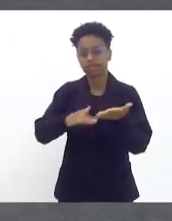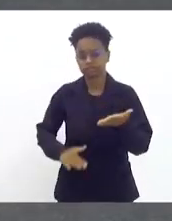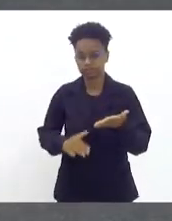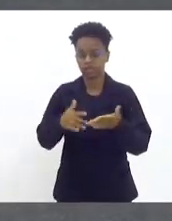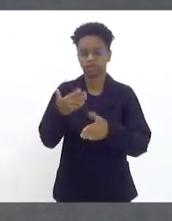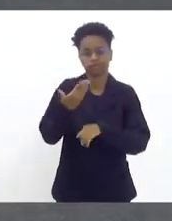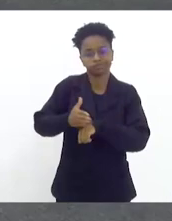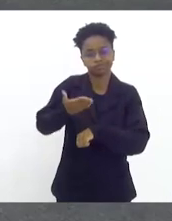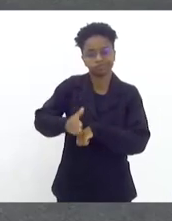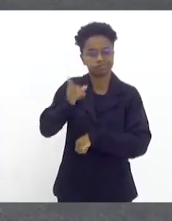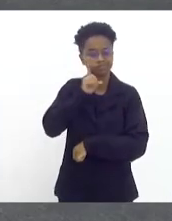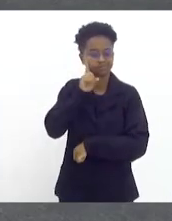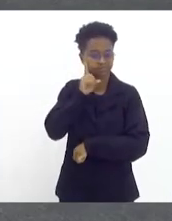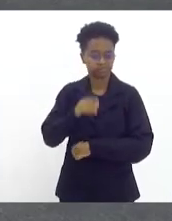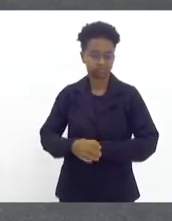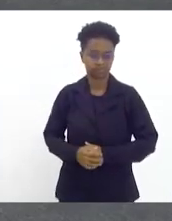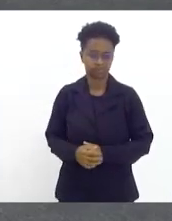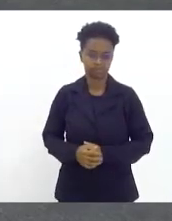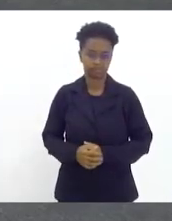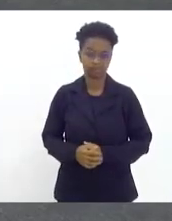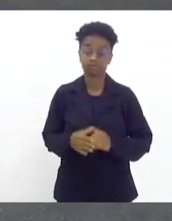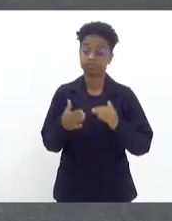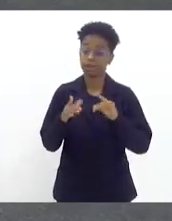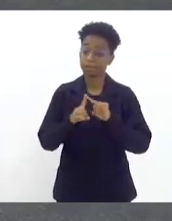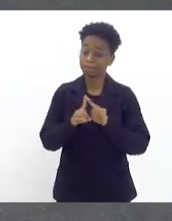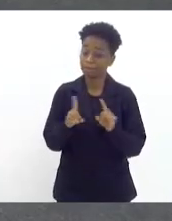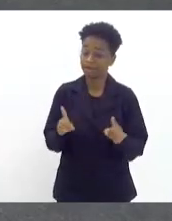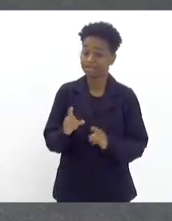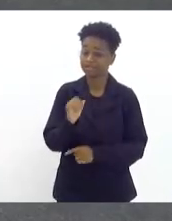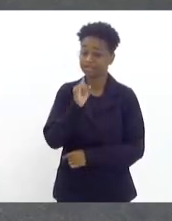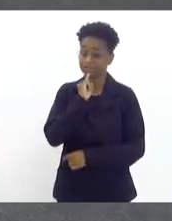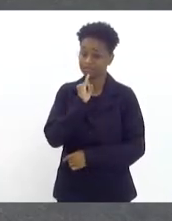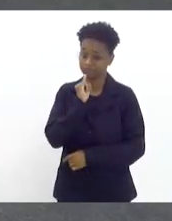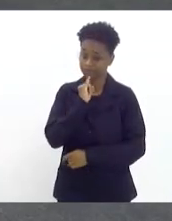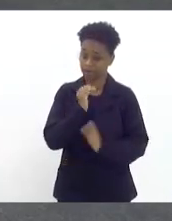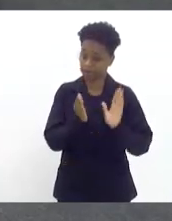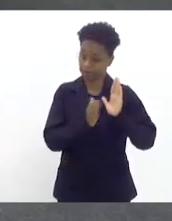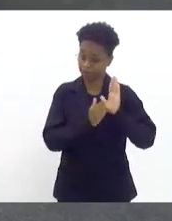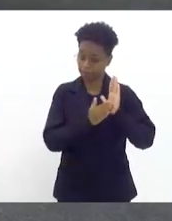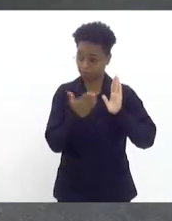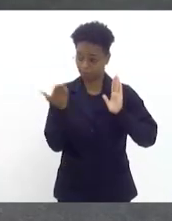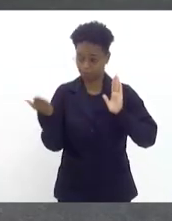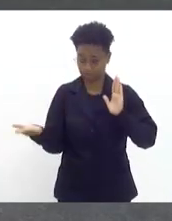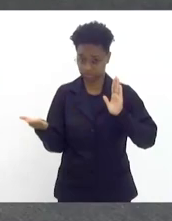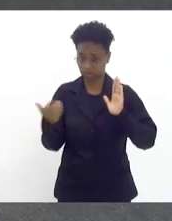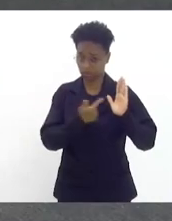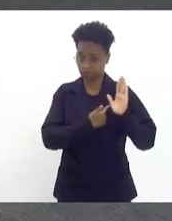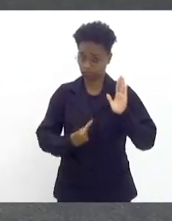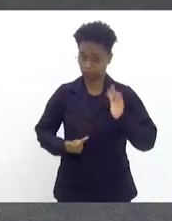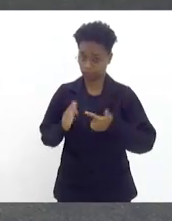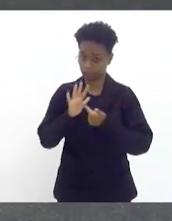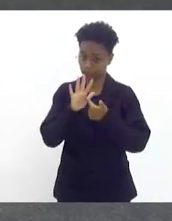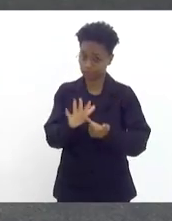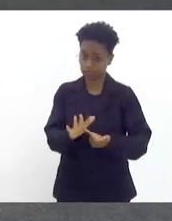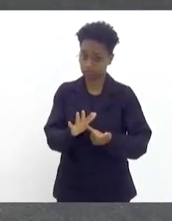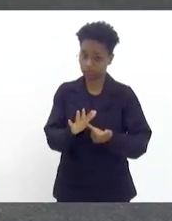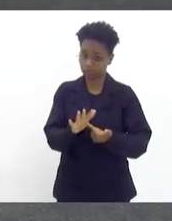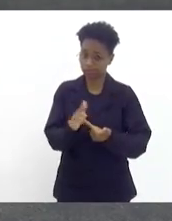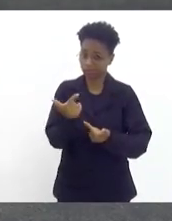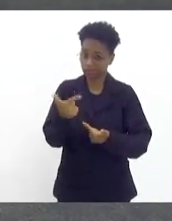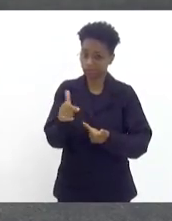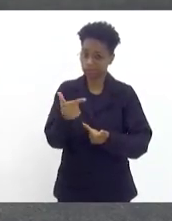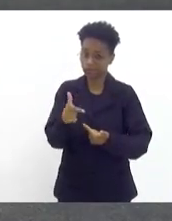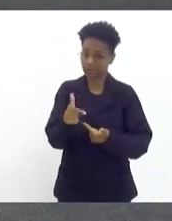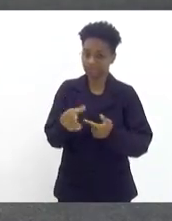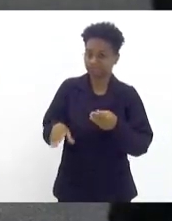laborais infelizmente a proposta apresentada pelo Governador não contempla